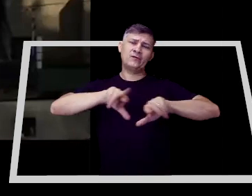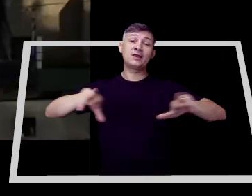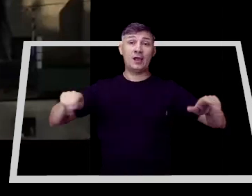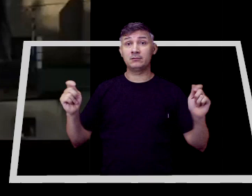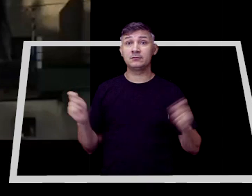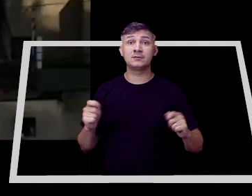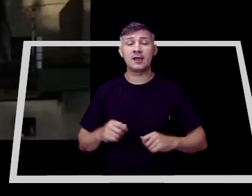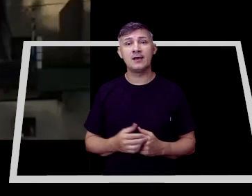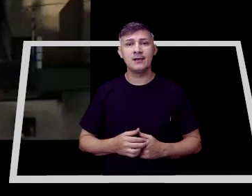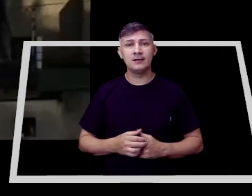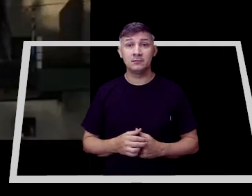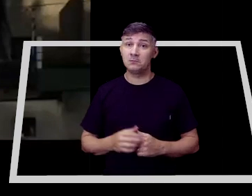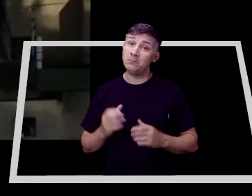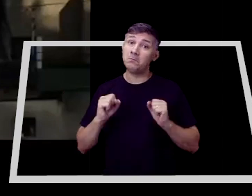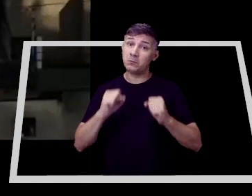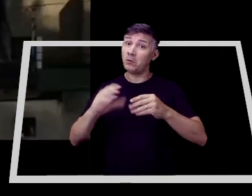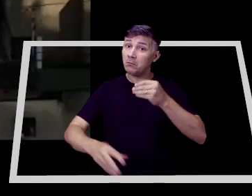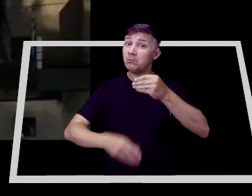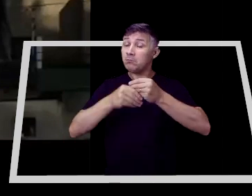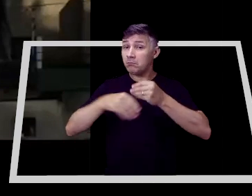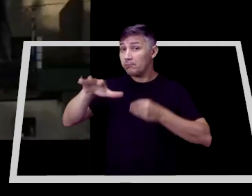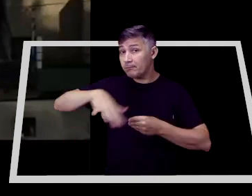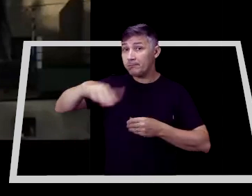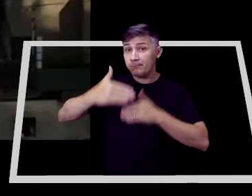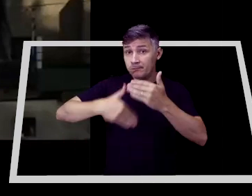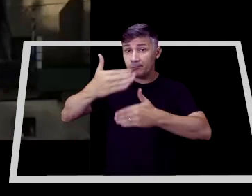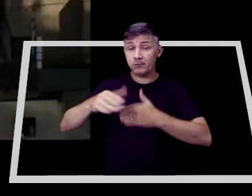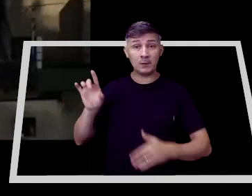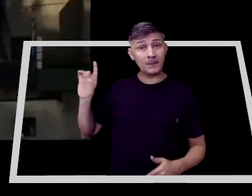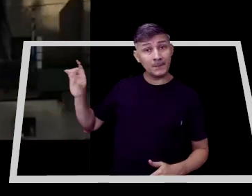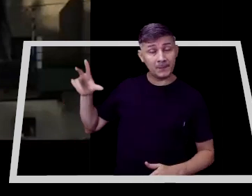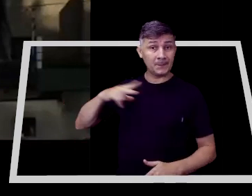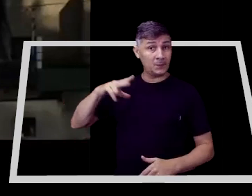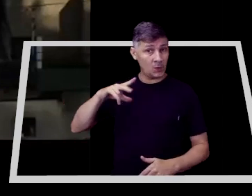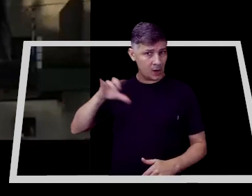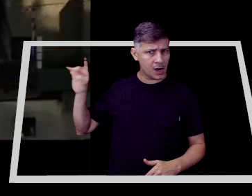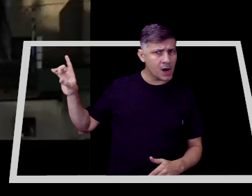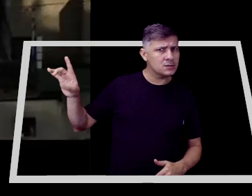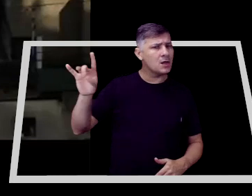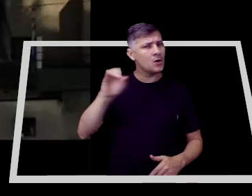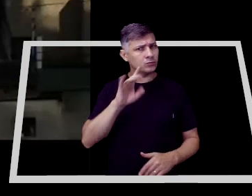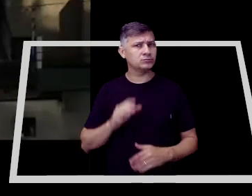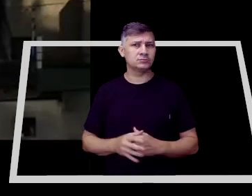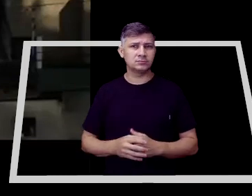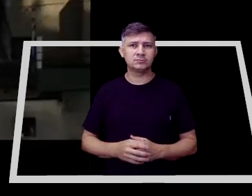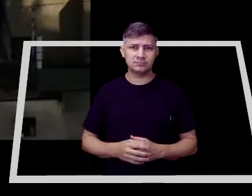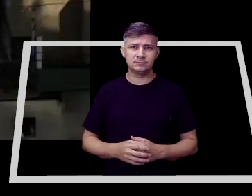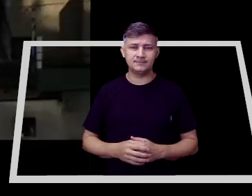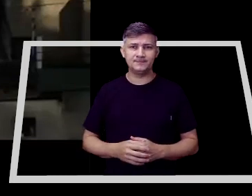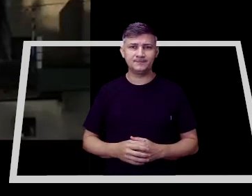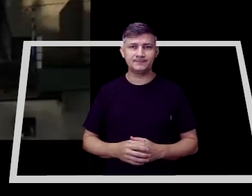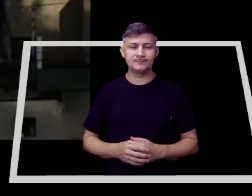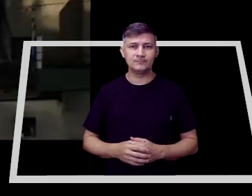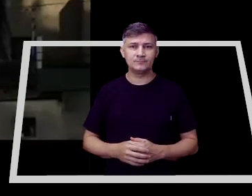maneira, poderiam compor, eu acho, a partir das individualidades de cada um dos usuários.